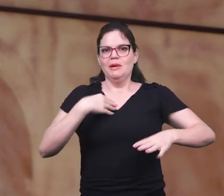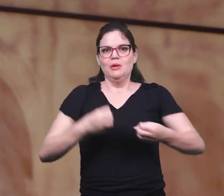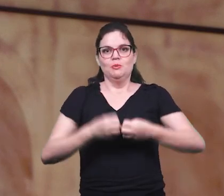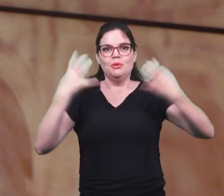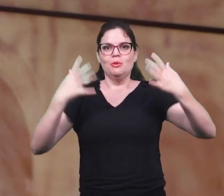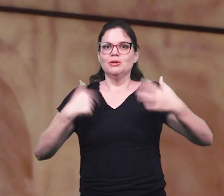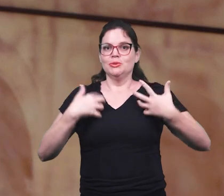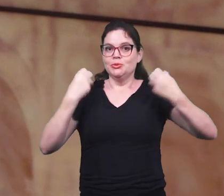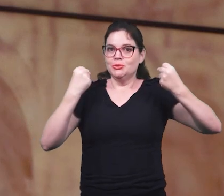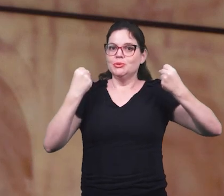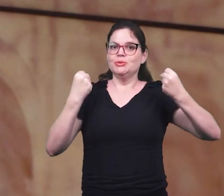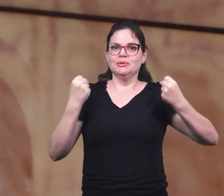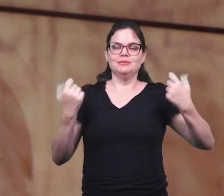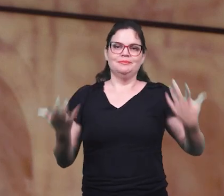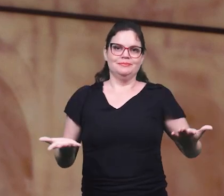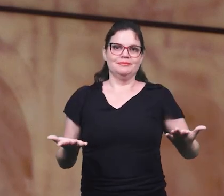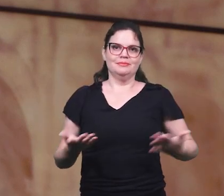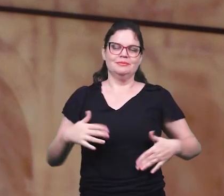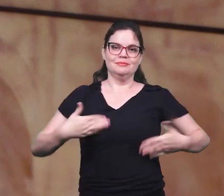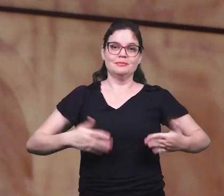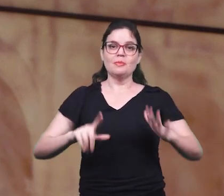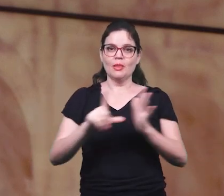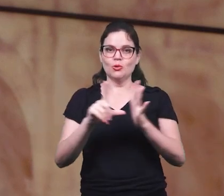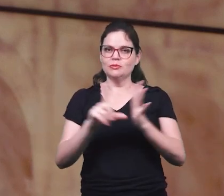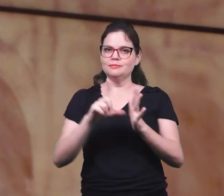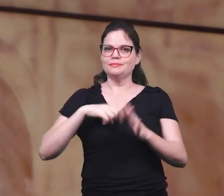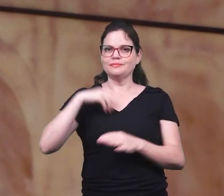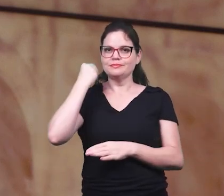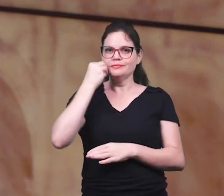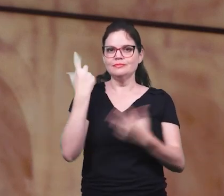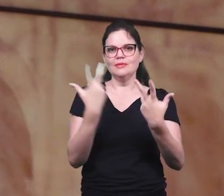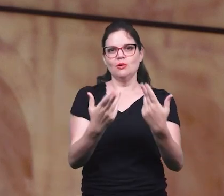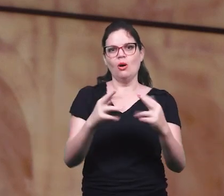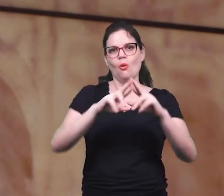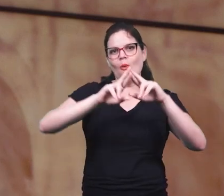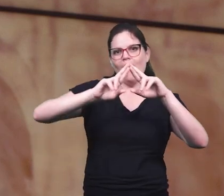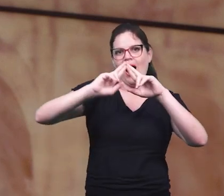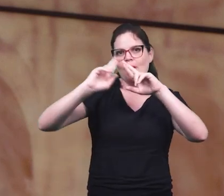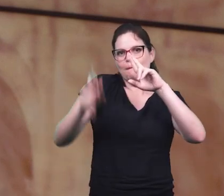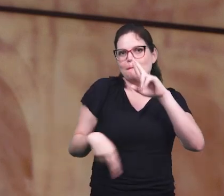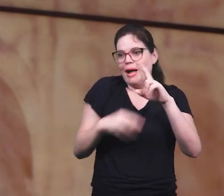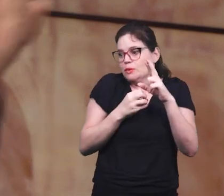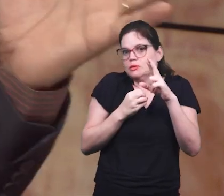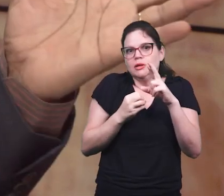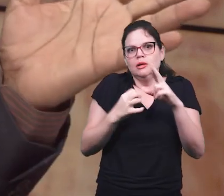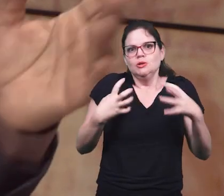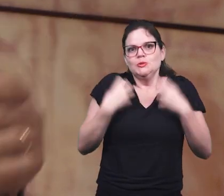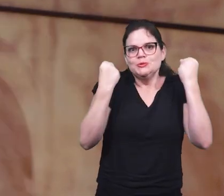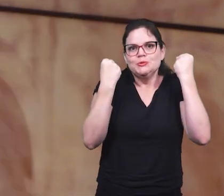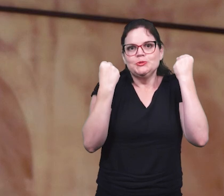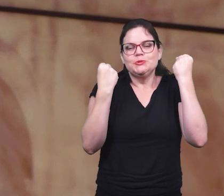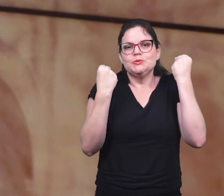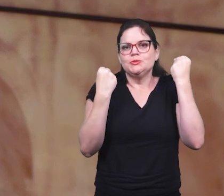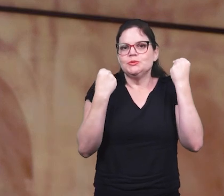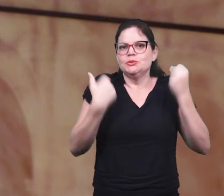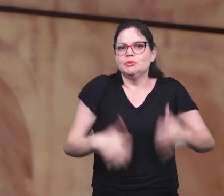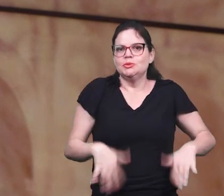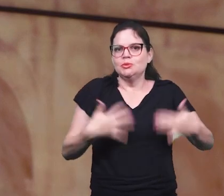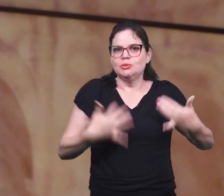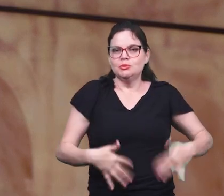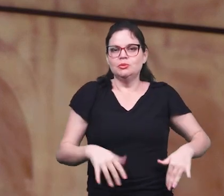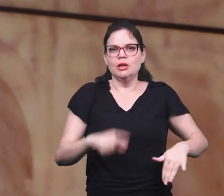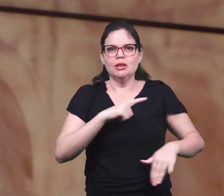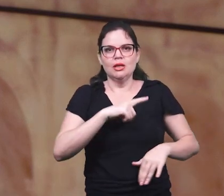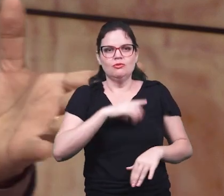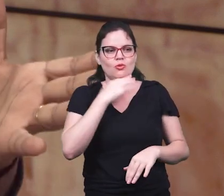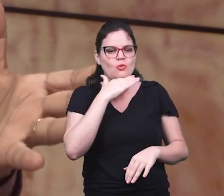que soltaram. Mas então, olha só, Lutero, ele teve essa experiência com um raio que caiu perto dele, ele ficou desesperado, e teve até um amigo